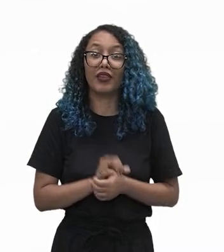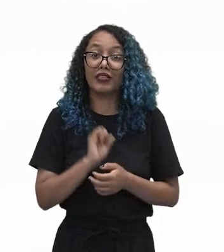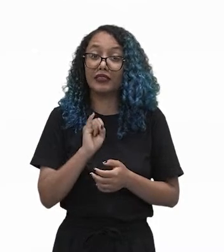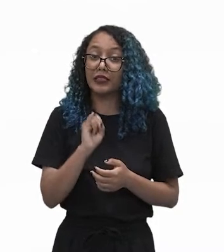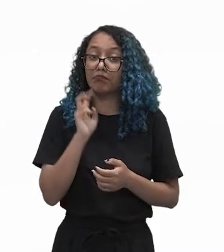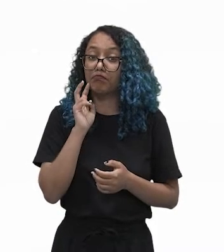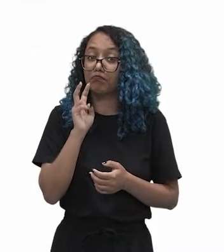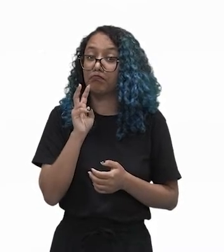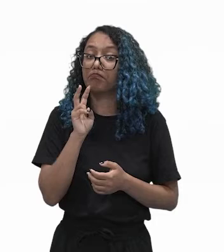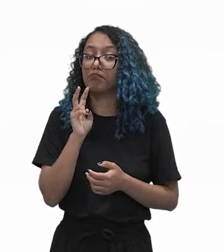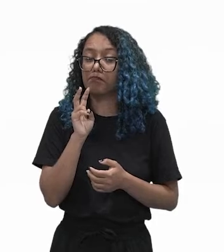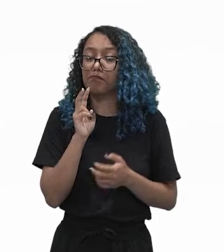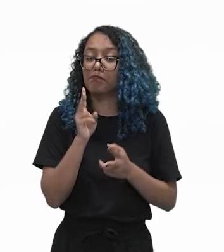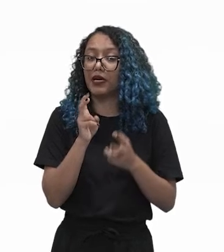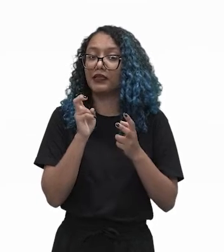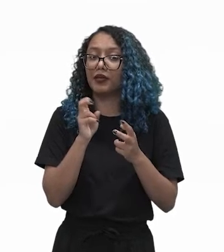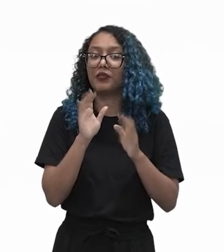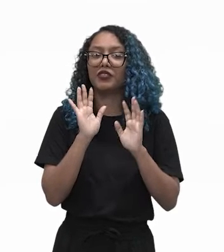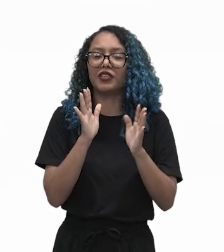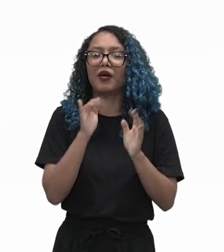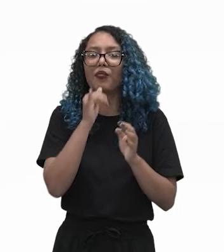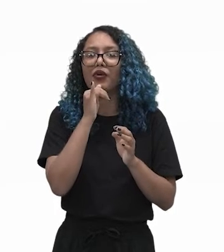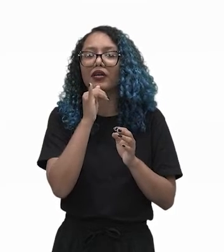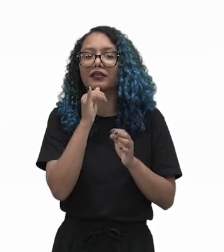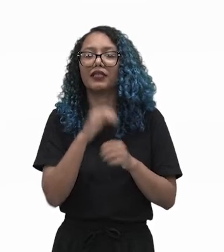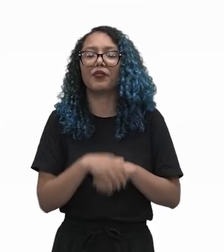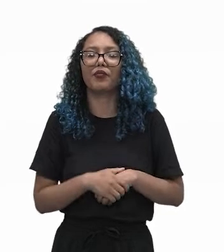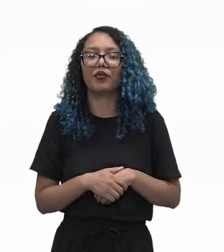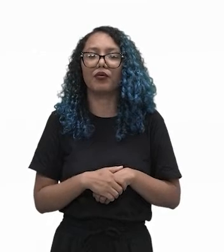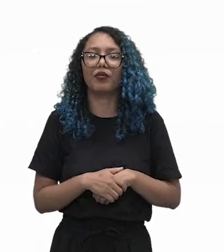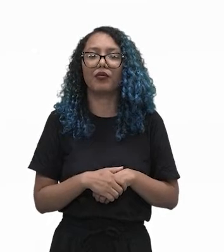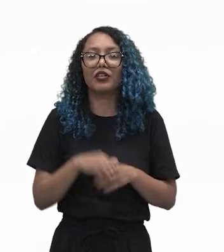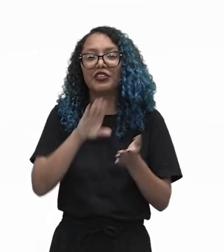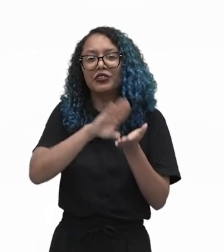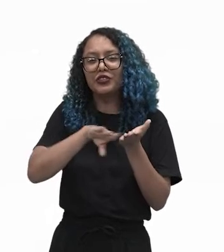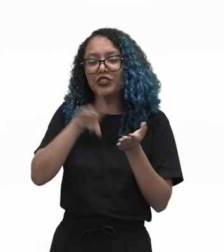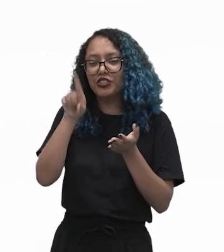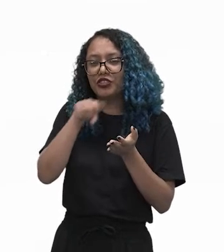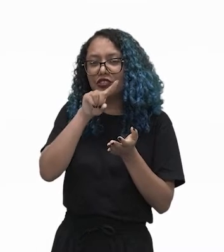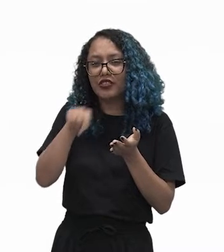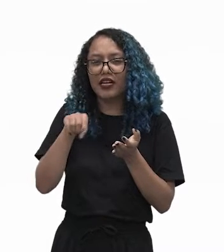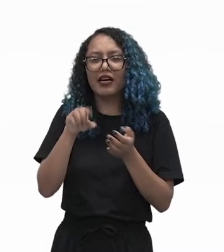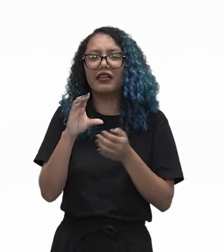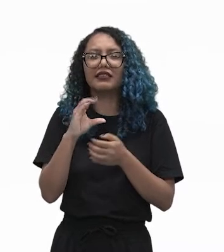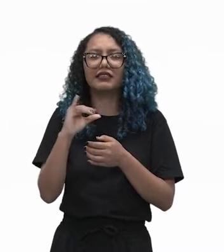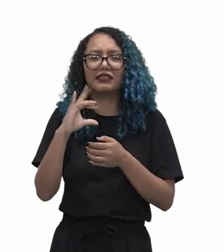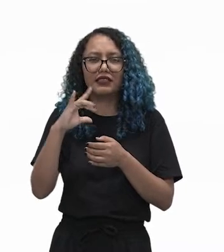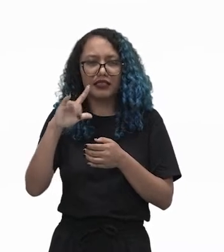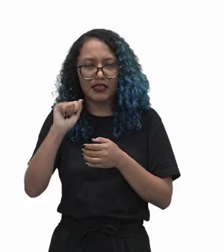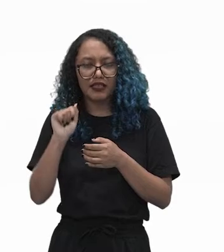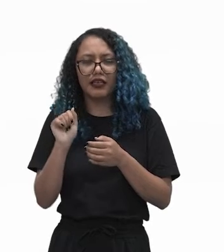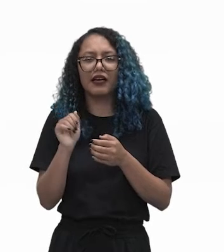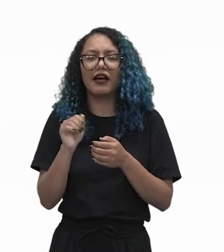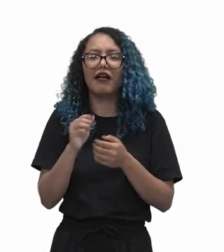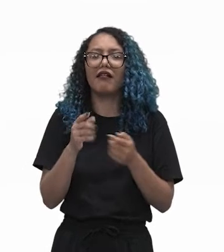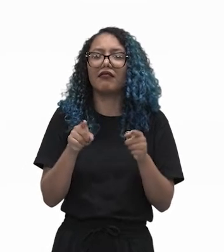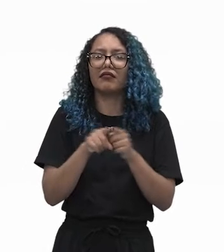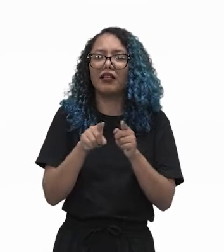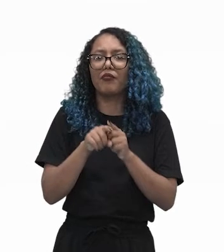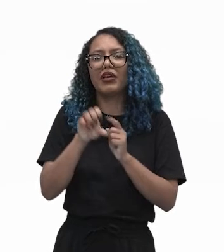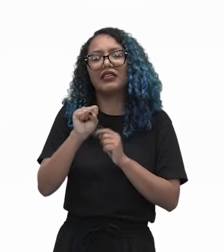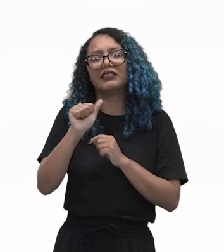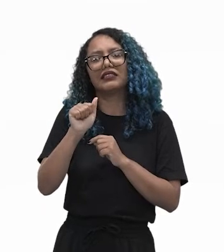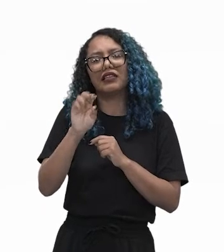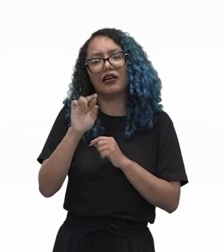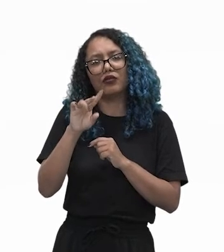vestibular, você já corta o que é, por exemplo, uma cadeia cíclica, você já, nesse caso, já vai cortar o que é saturada. Então, como a